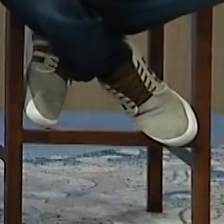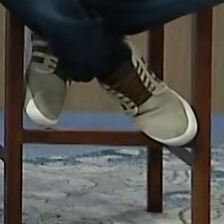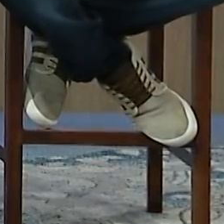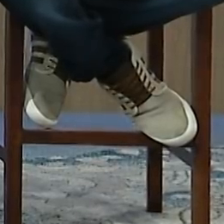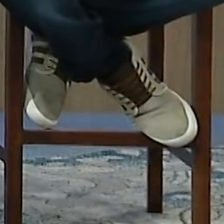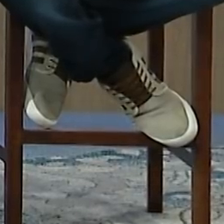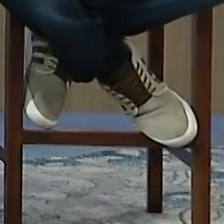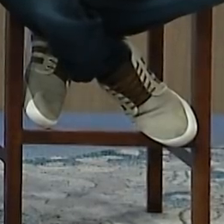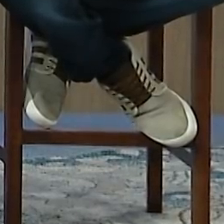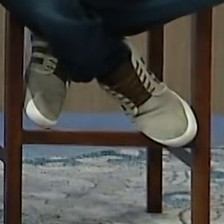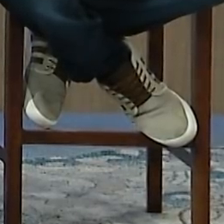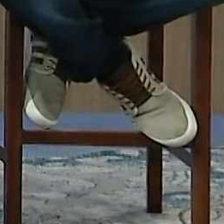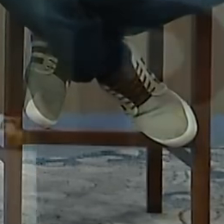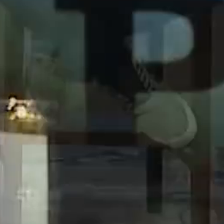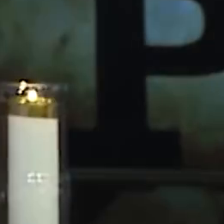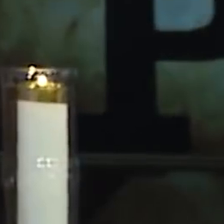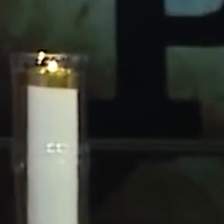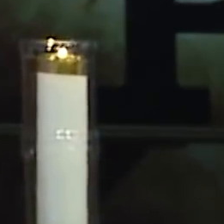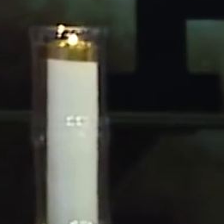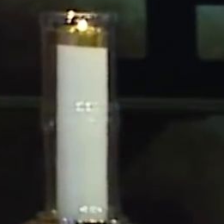o céu